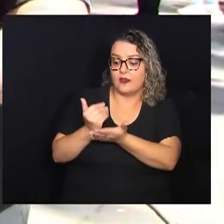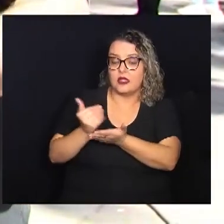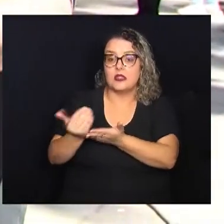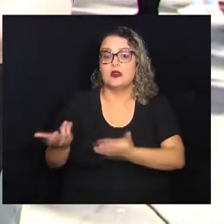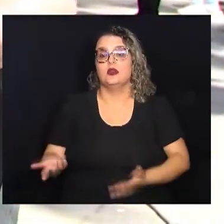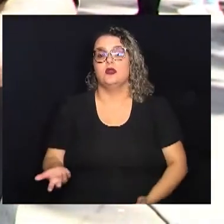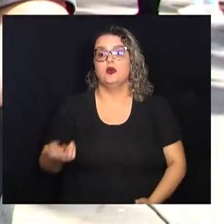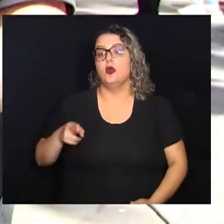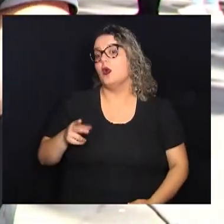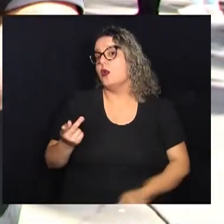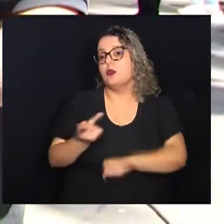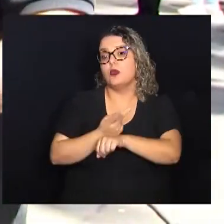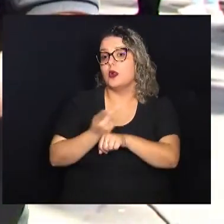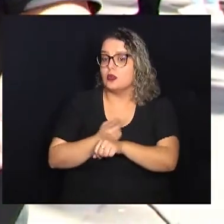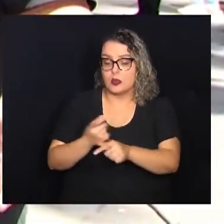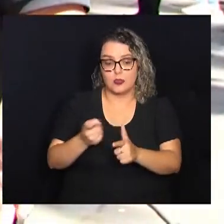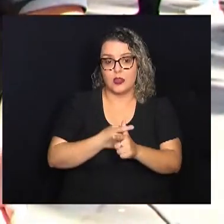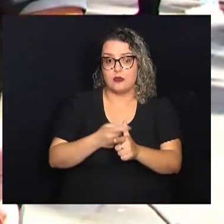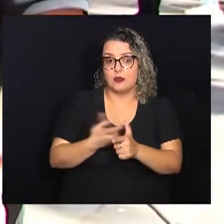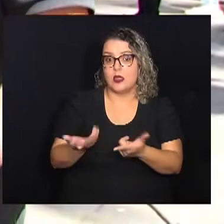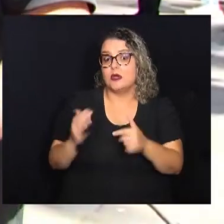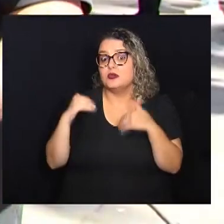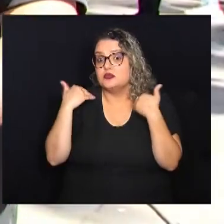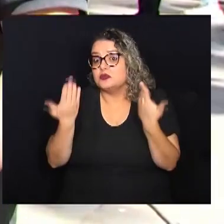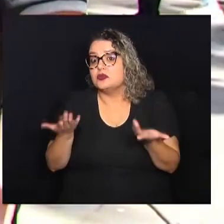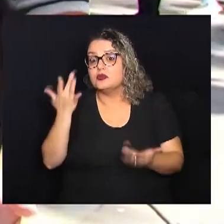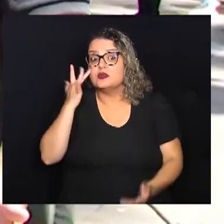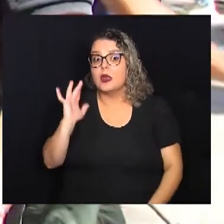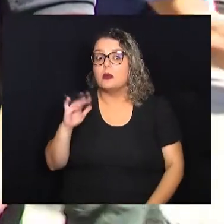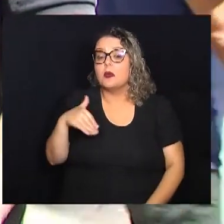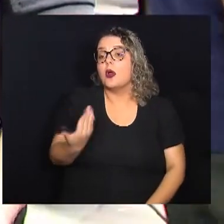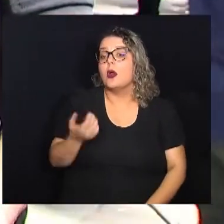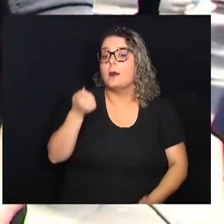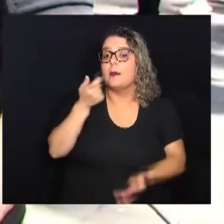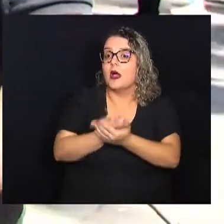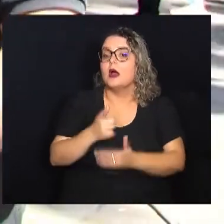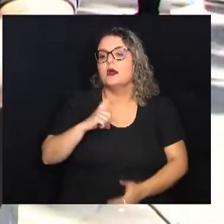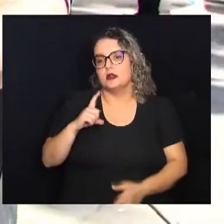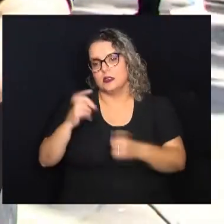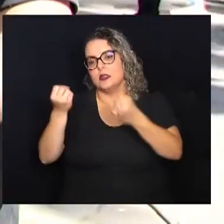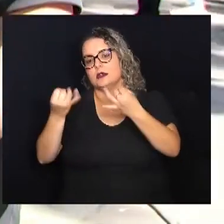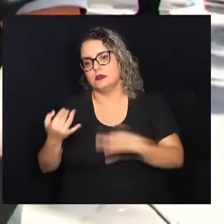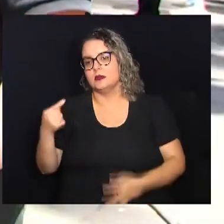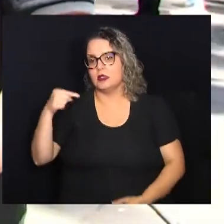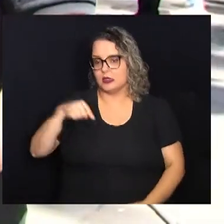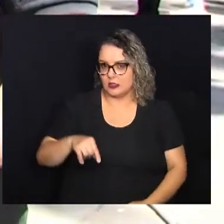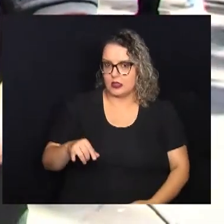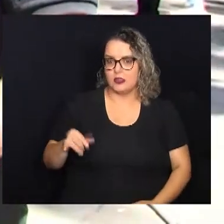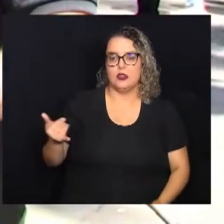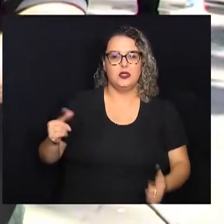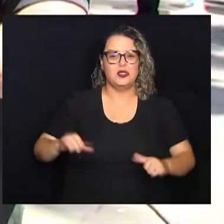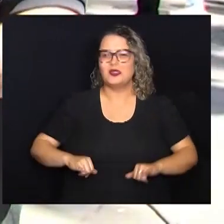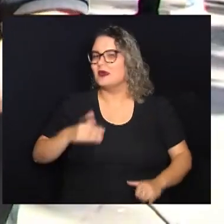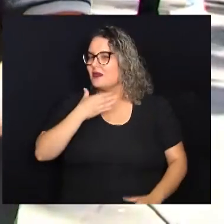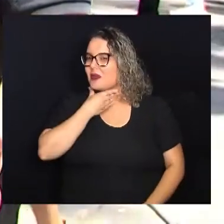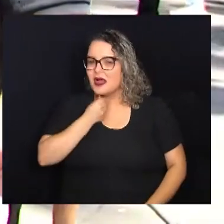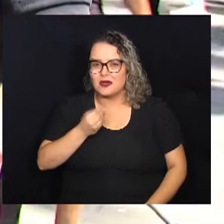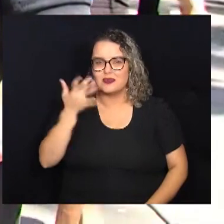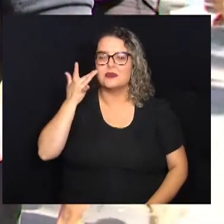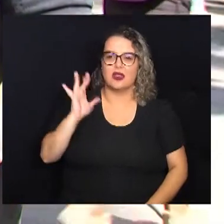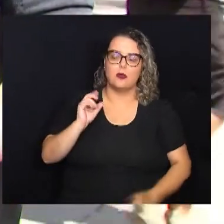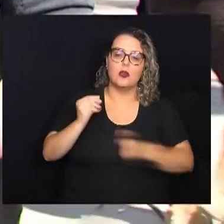que estão buscando mesmo sair de uma dívida, mas não sabem qual dívida pagar, também podem ter essa orientação aqui. Sofreu uma fraude também, não sabe o que fazer. A